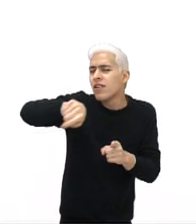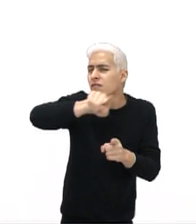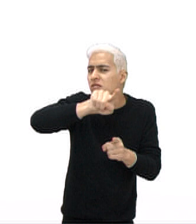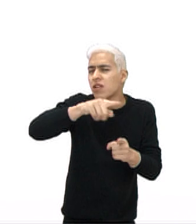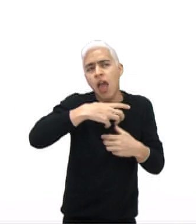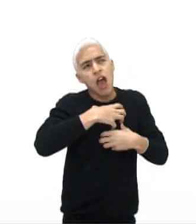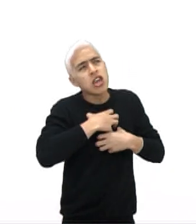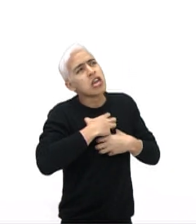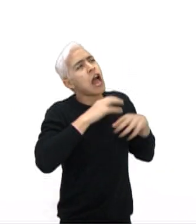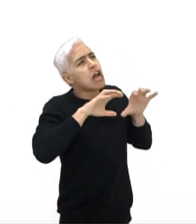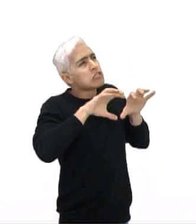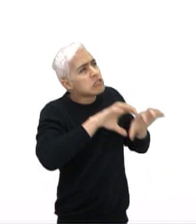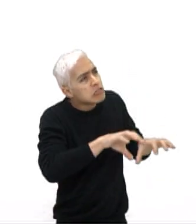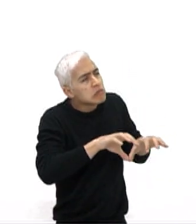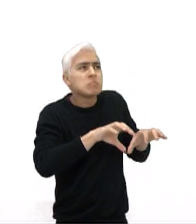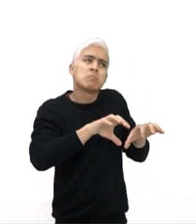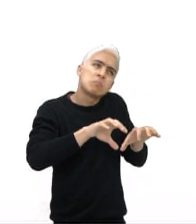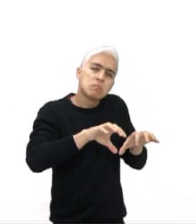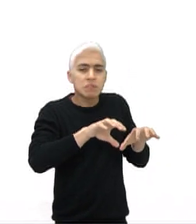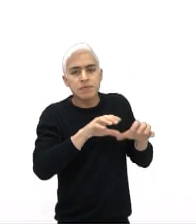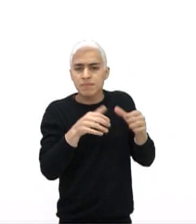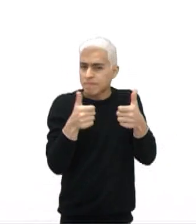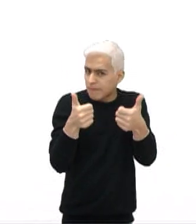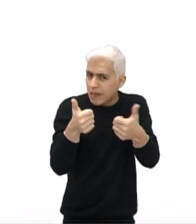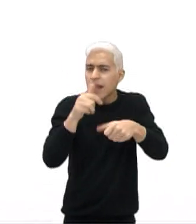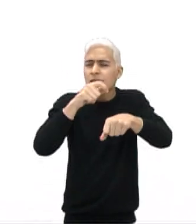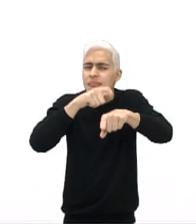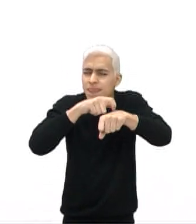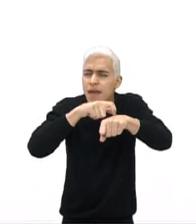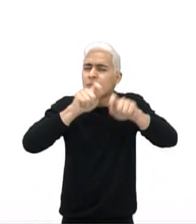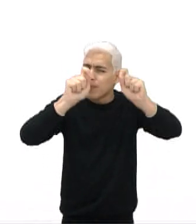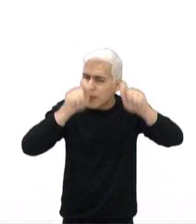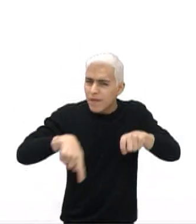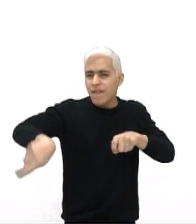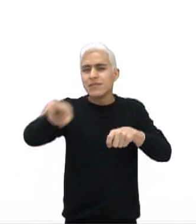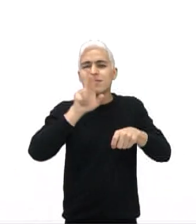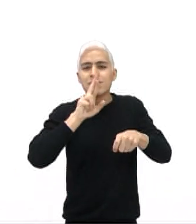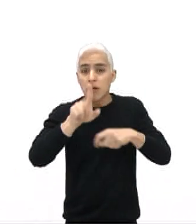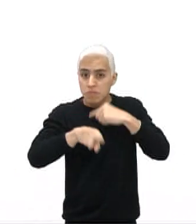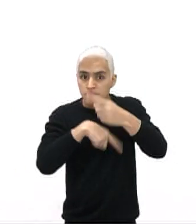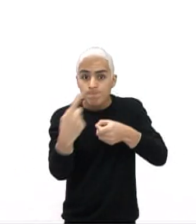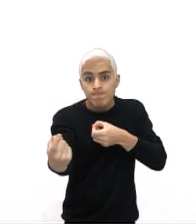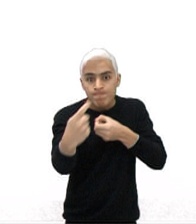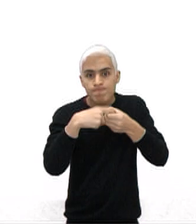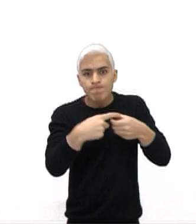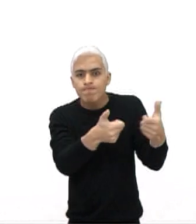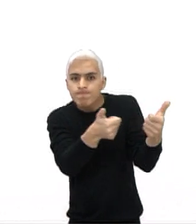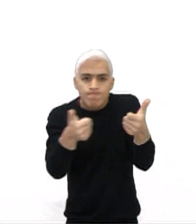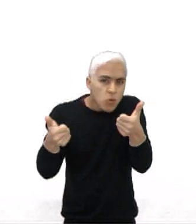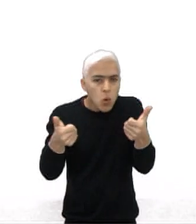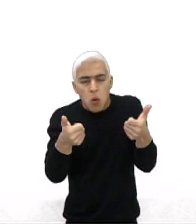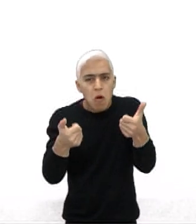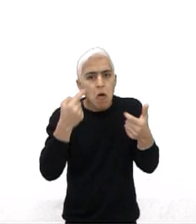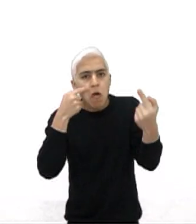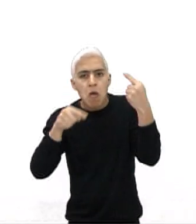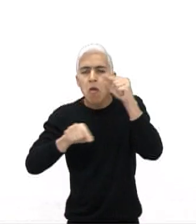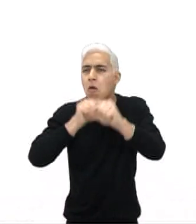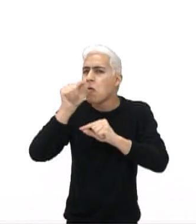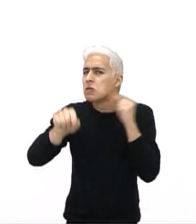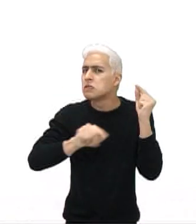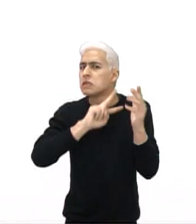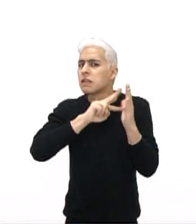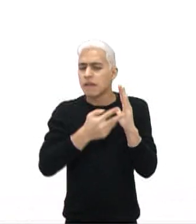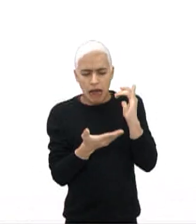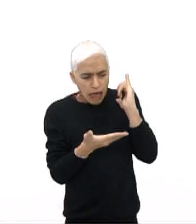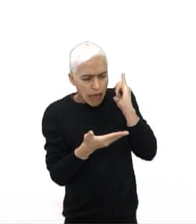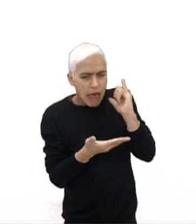determinada forma que você escolher. Vou dar mais um tempinho para vocês responderem, para a gente continuar e, afinal, descobrir o que é esse relato